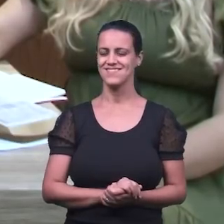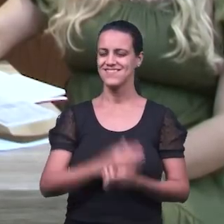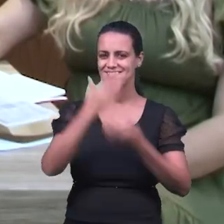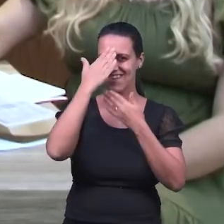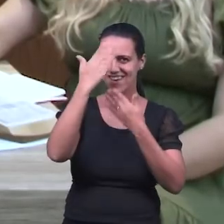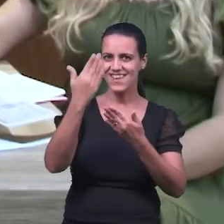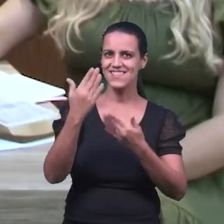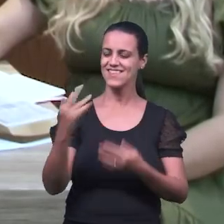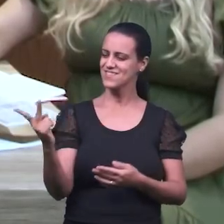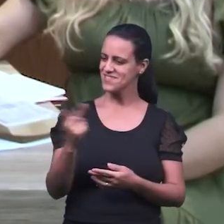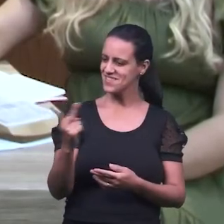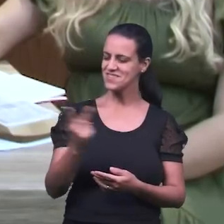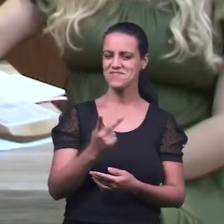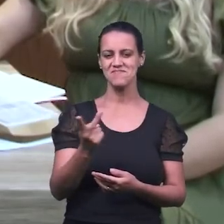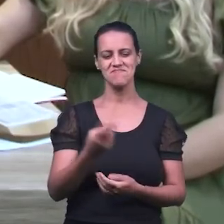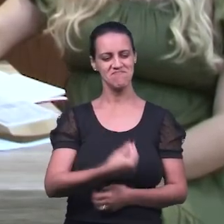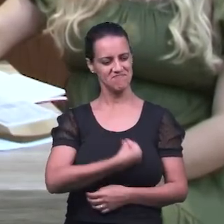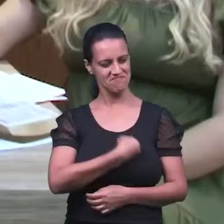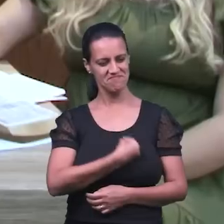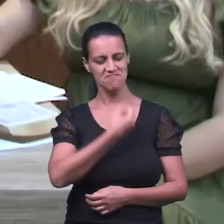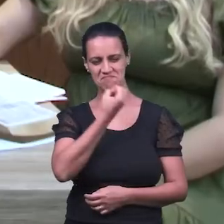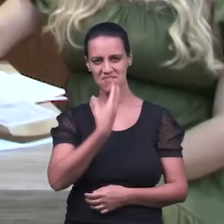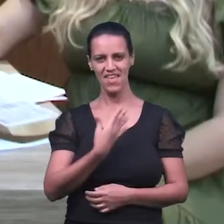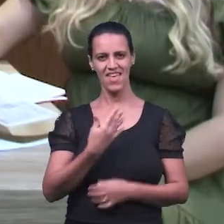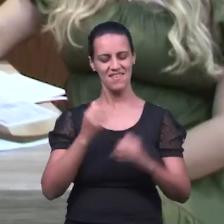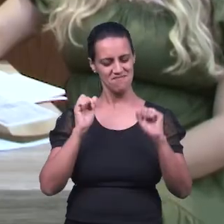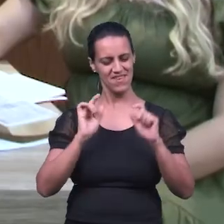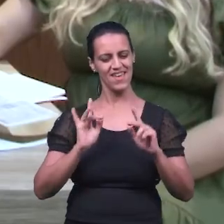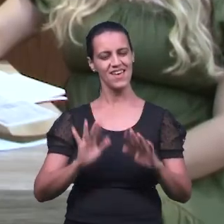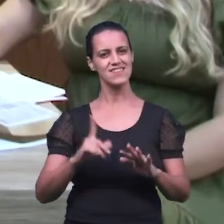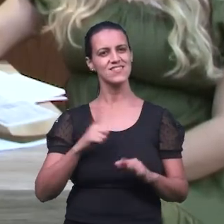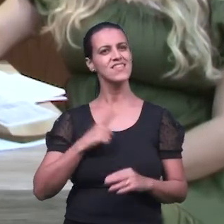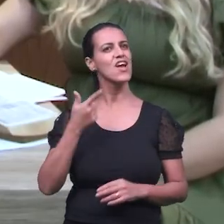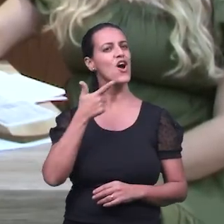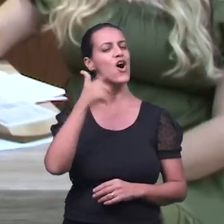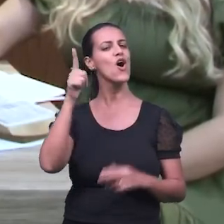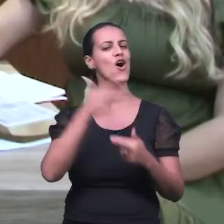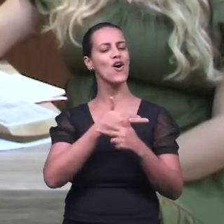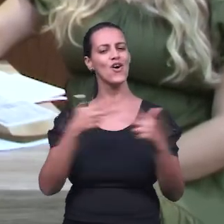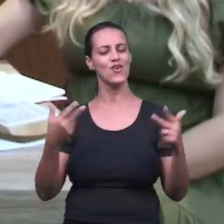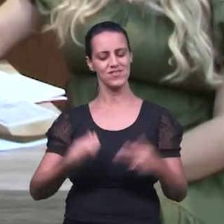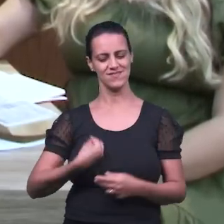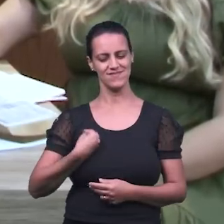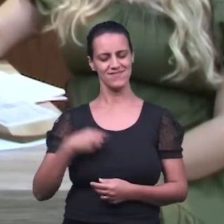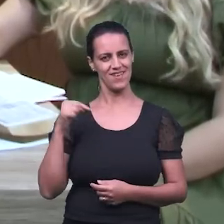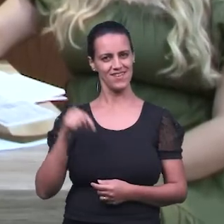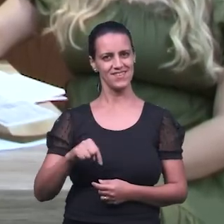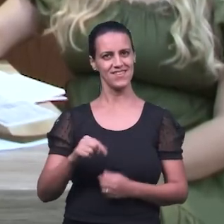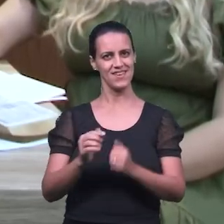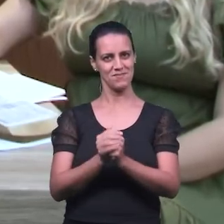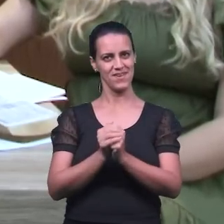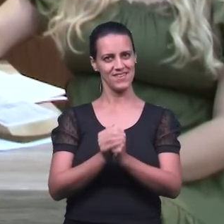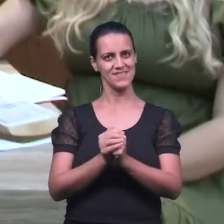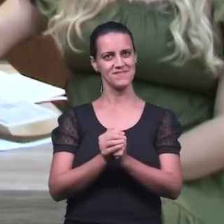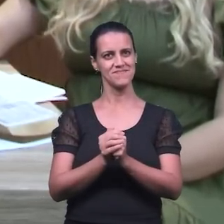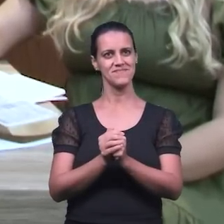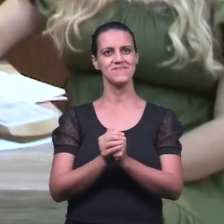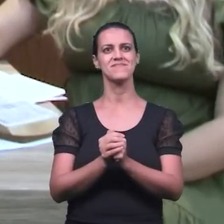aqui a participação de vocês, foi uma bênção. Realmente vamos ter outras oportunidades de estarmos aqui. Amém?